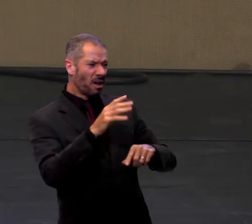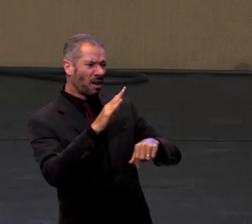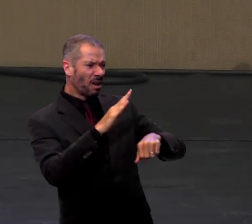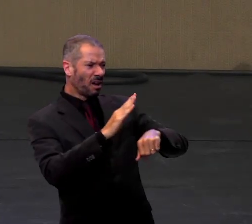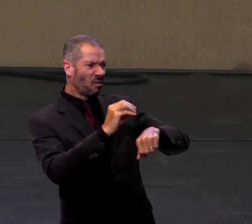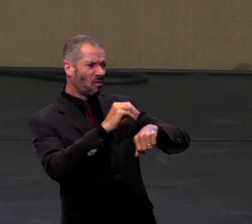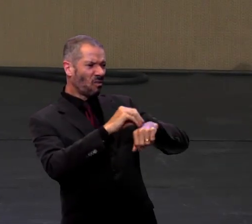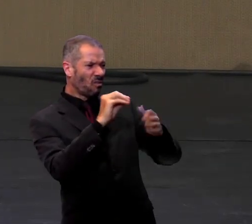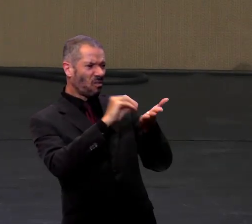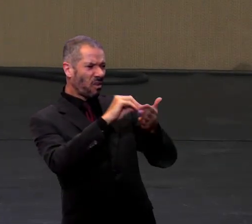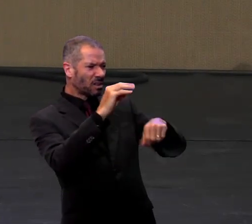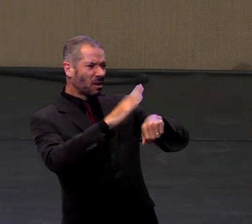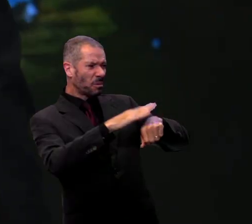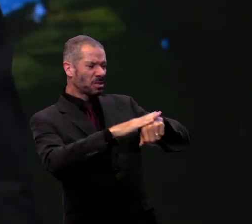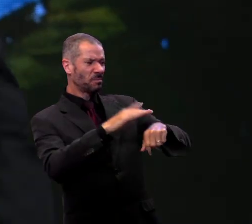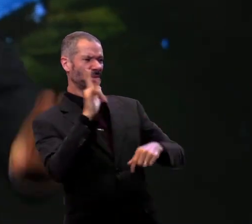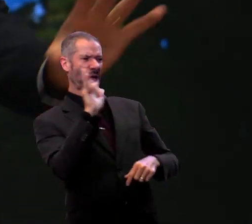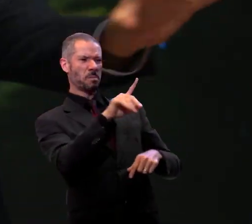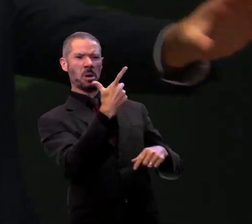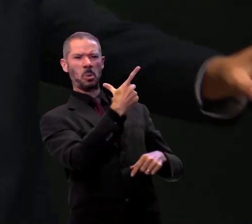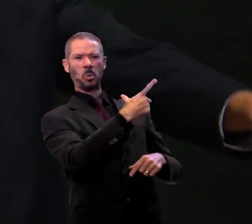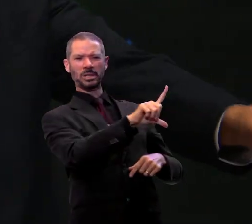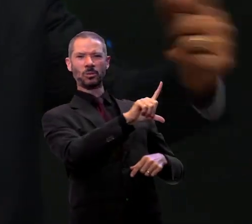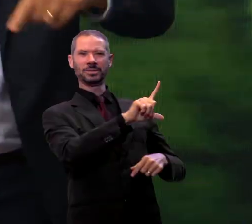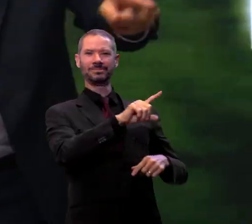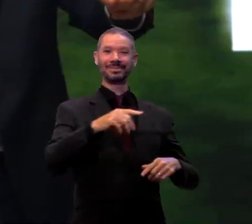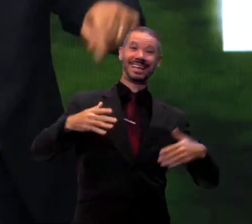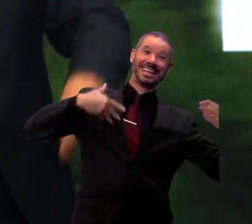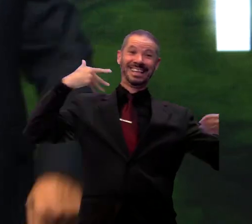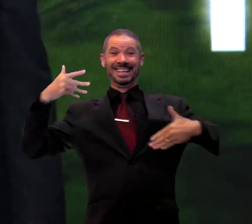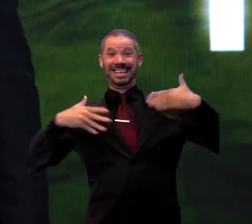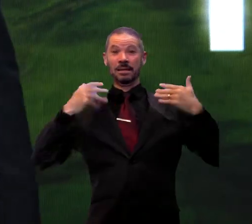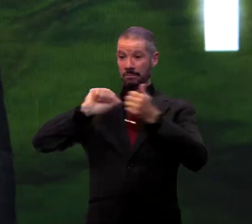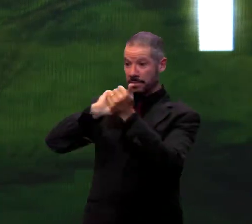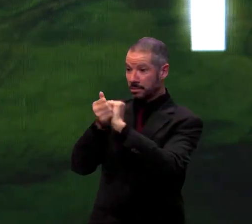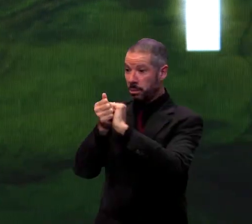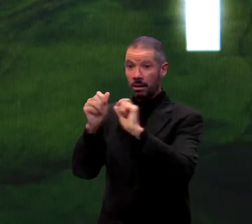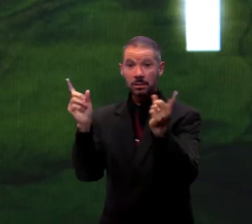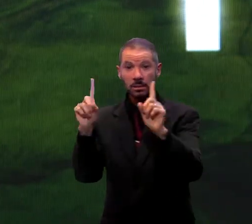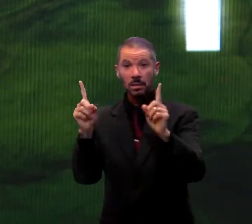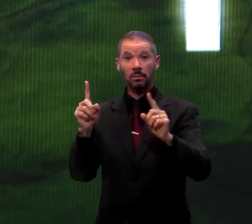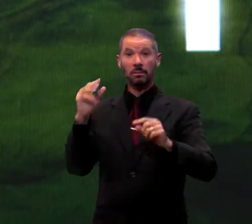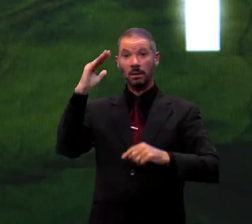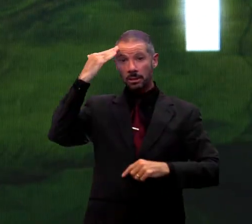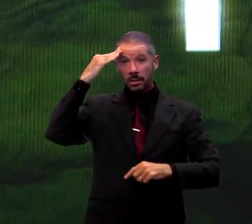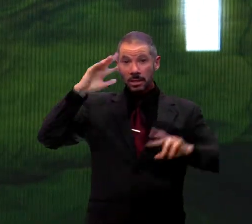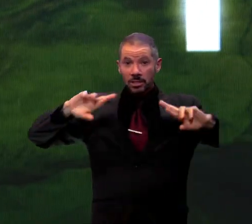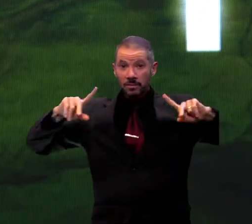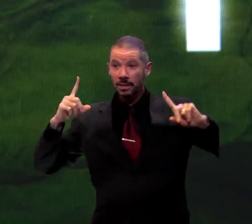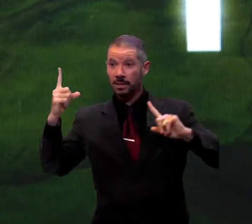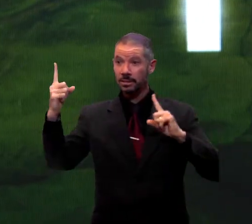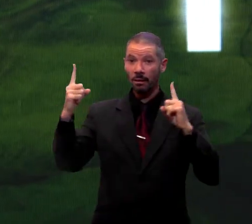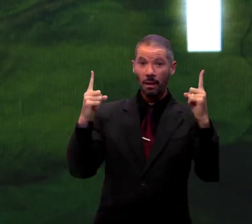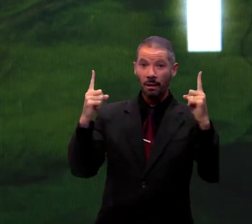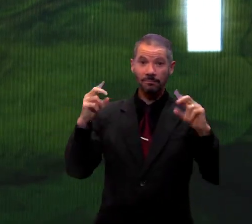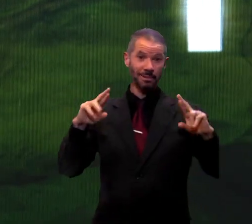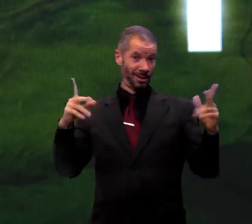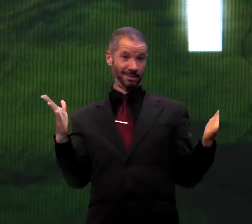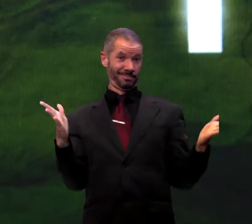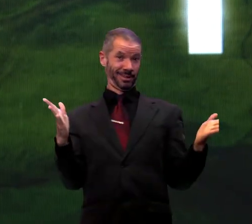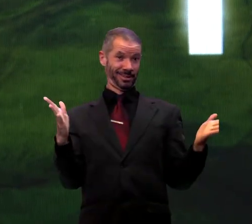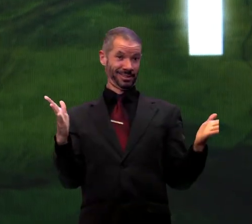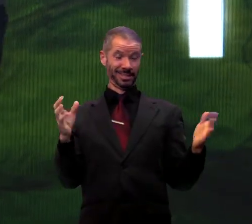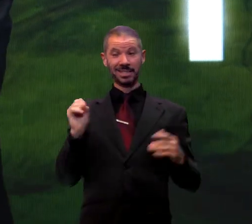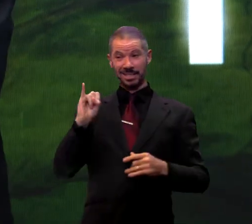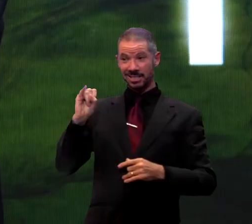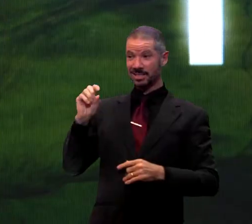na verdade, ama outra coisa, o entretenimento, mas não o esporte. Dá para entender a diferença?